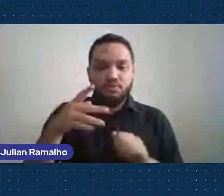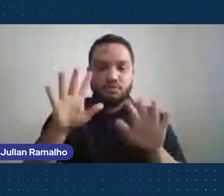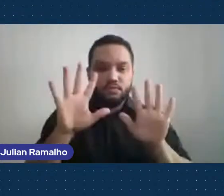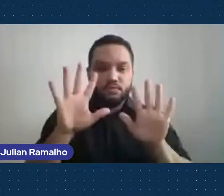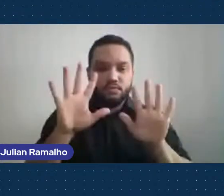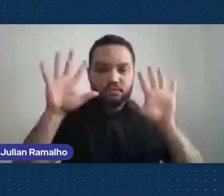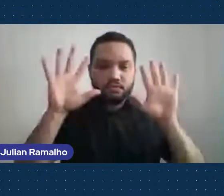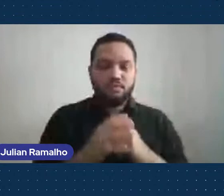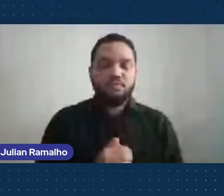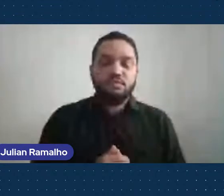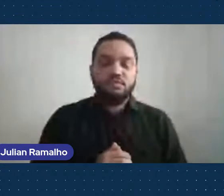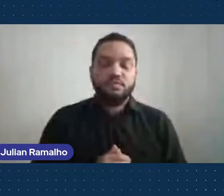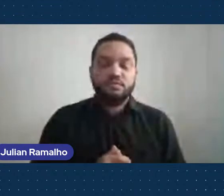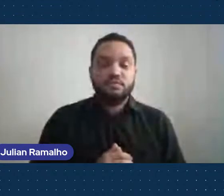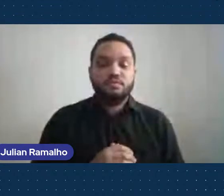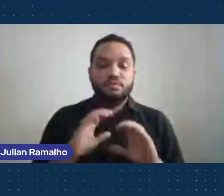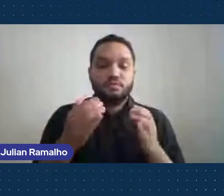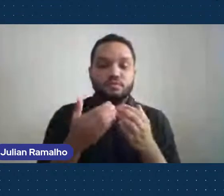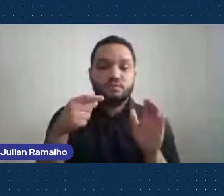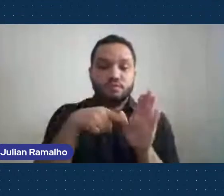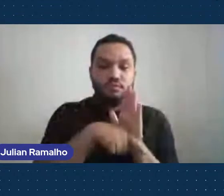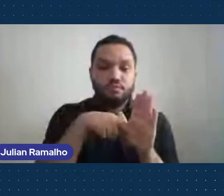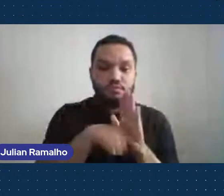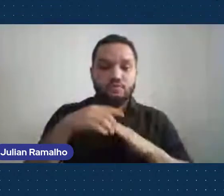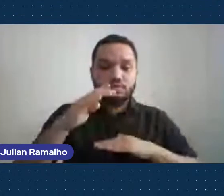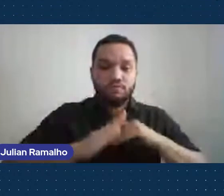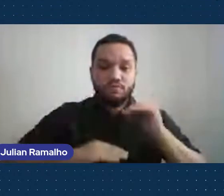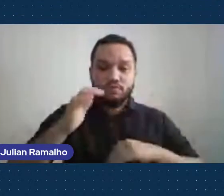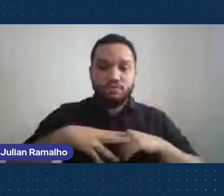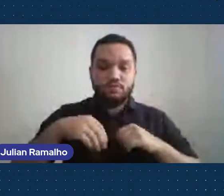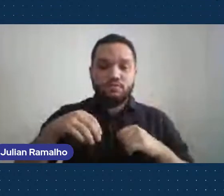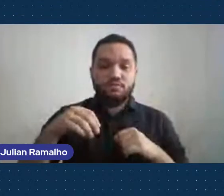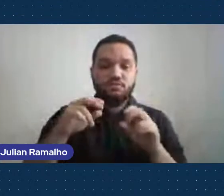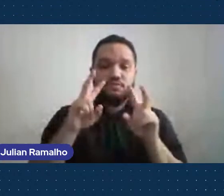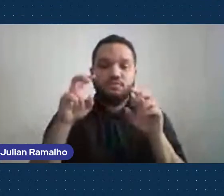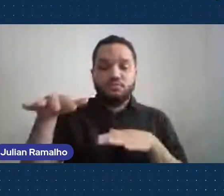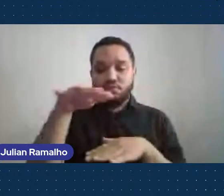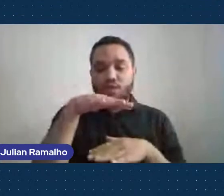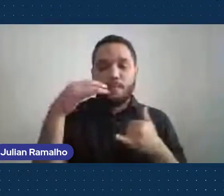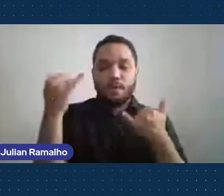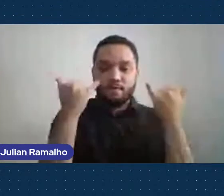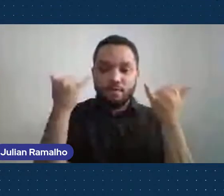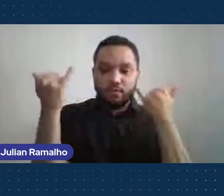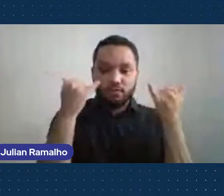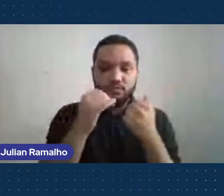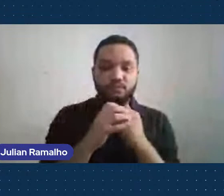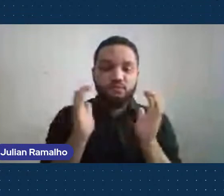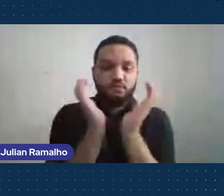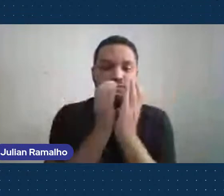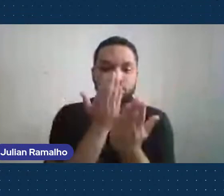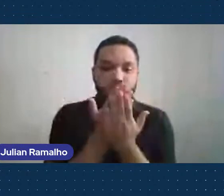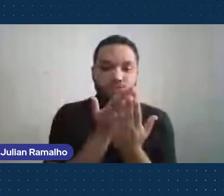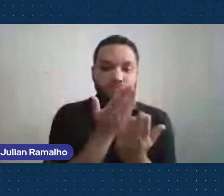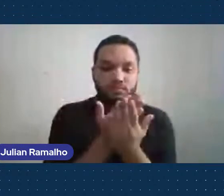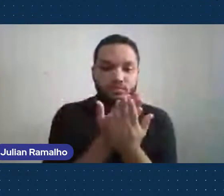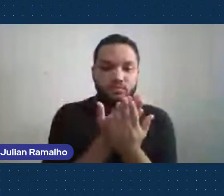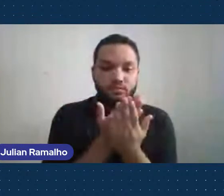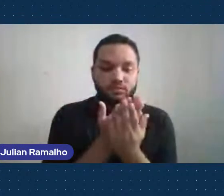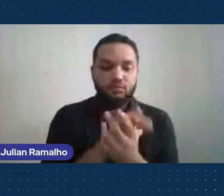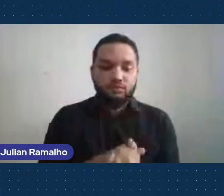que é o NUDOC, o Grupo de Pesquisa e Competência e Mediação em Ambientes da Informação e os grupos de estudos Filhas de